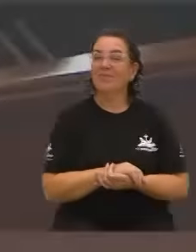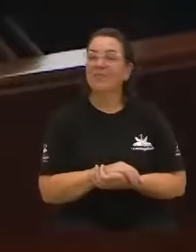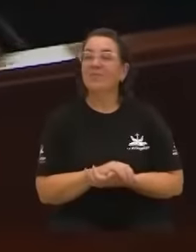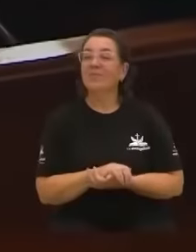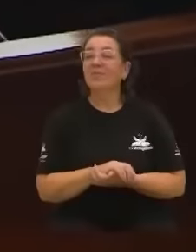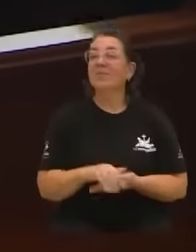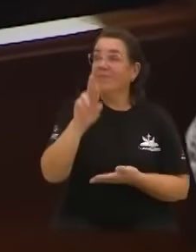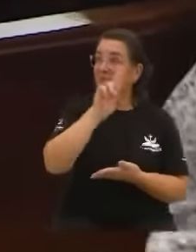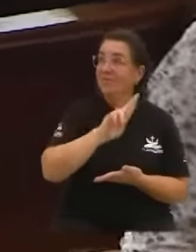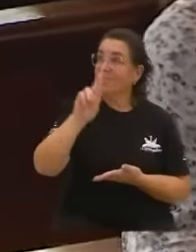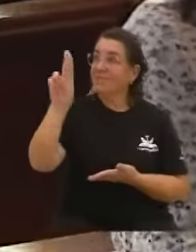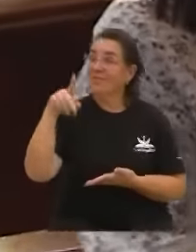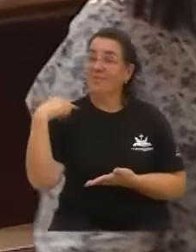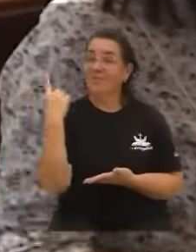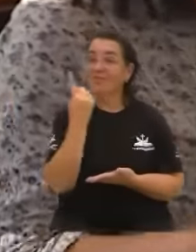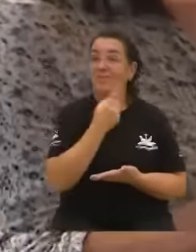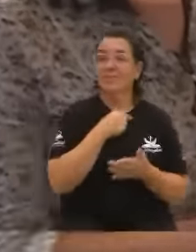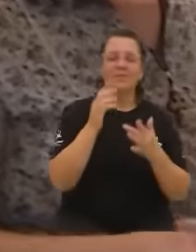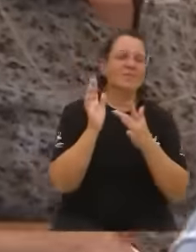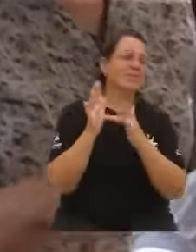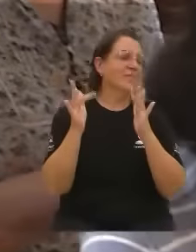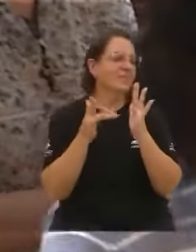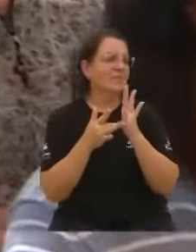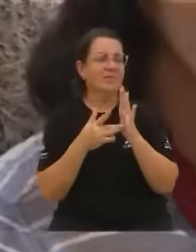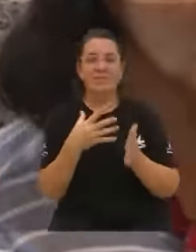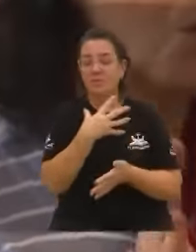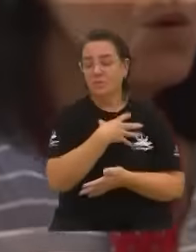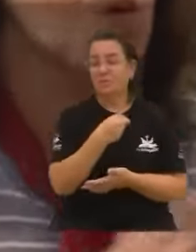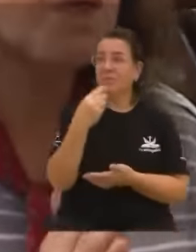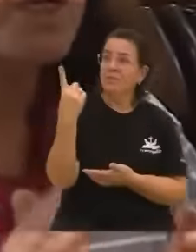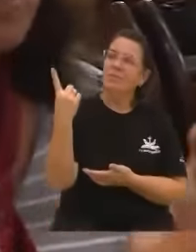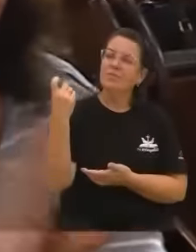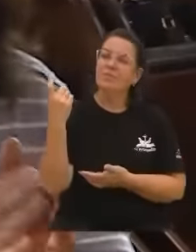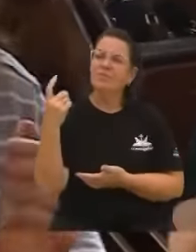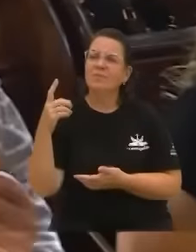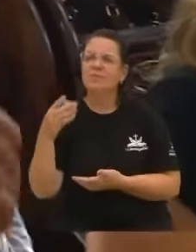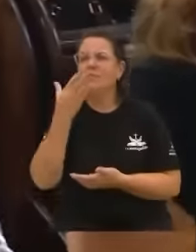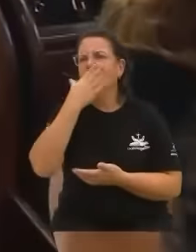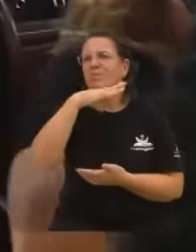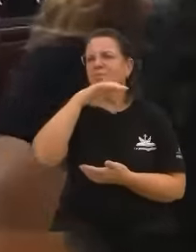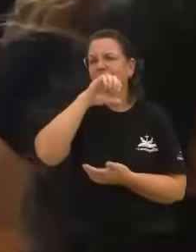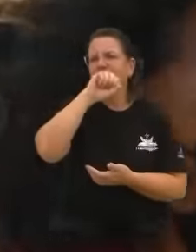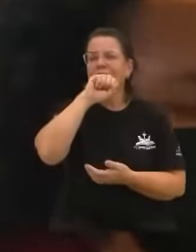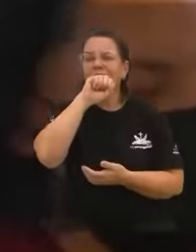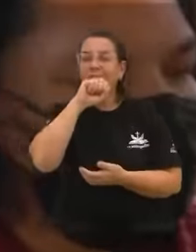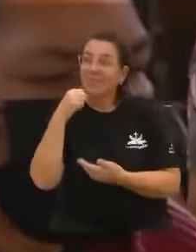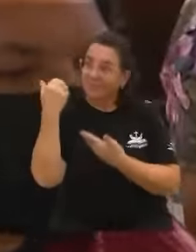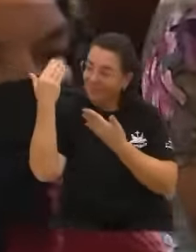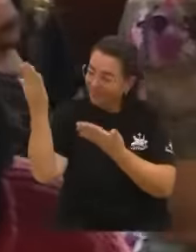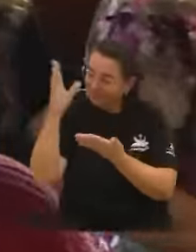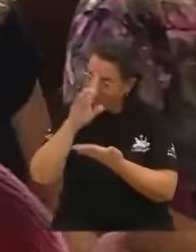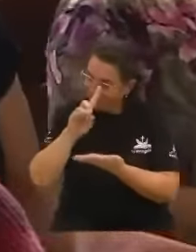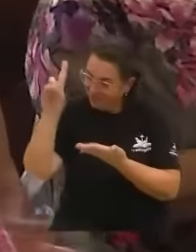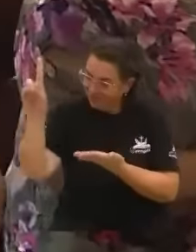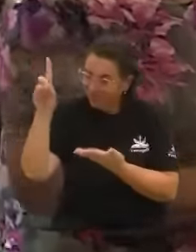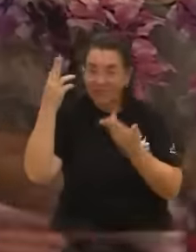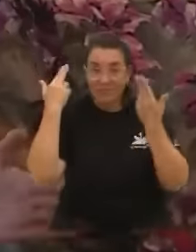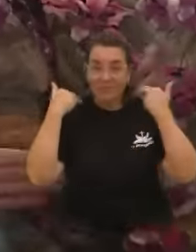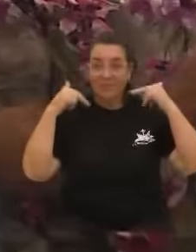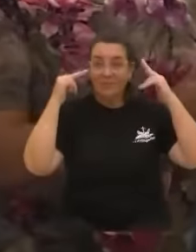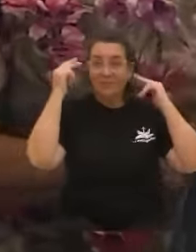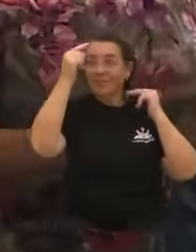agradecemos. Senhor nosso Jesus Cristo, unigênito do Pai, vós de